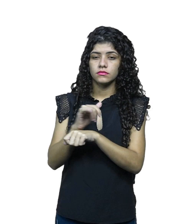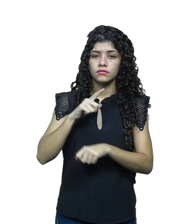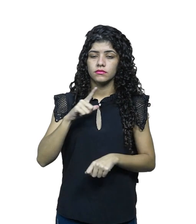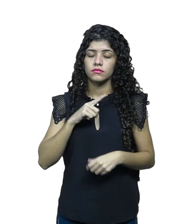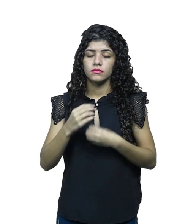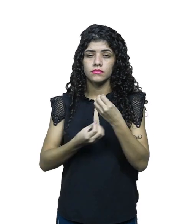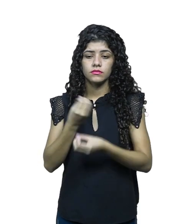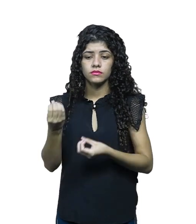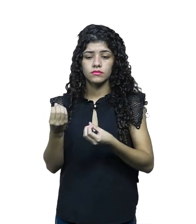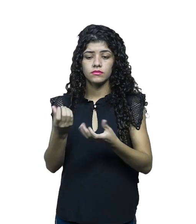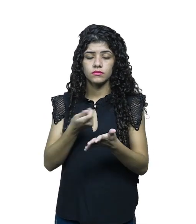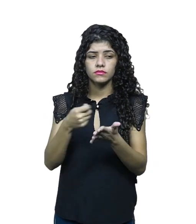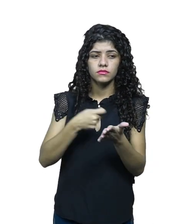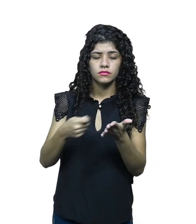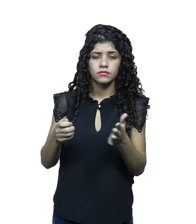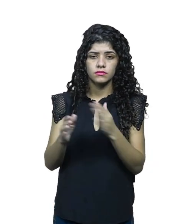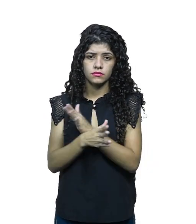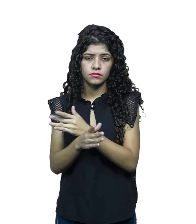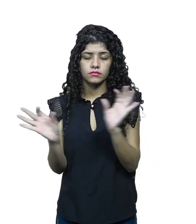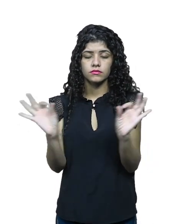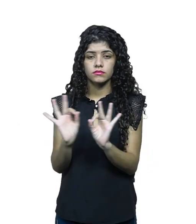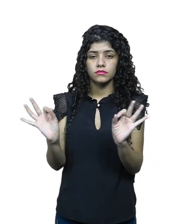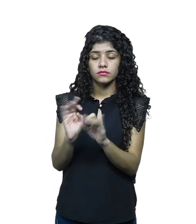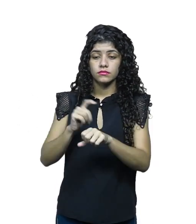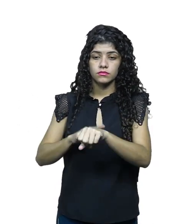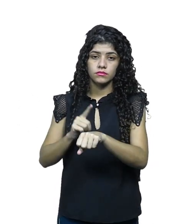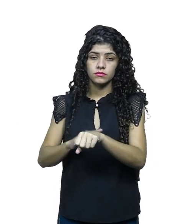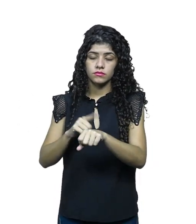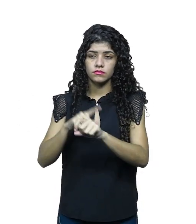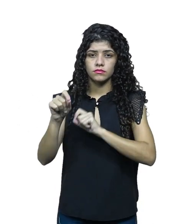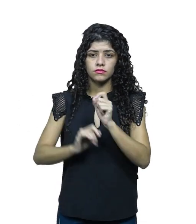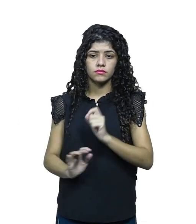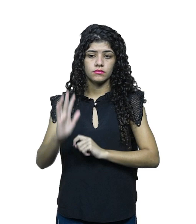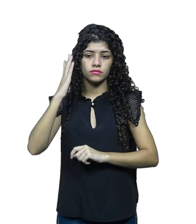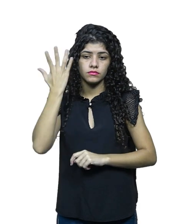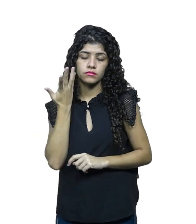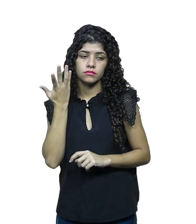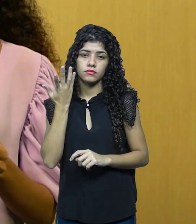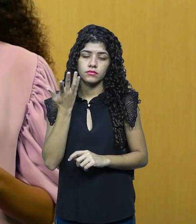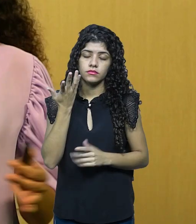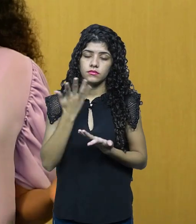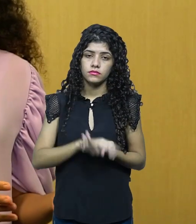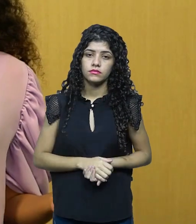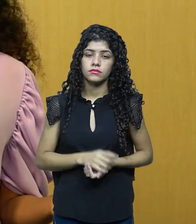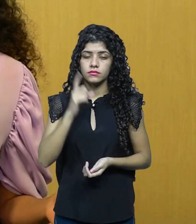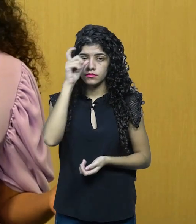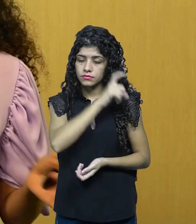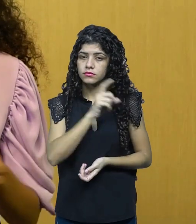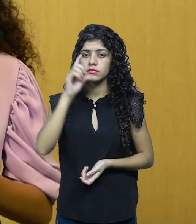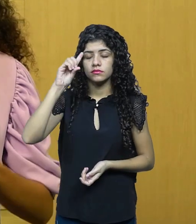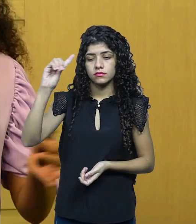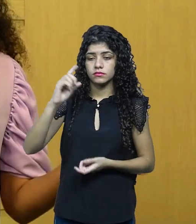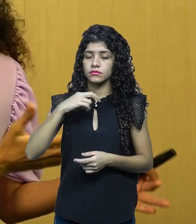você tem que ter critério. De como colocar isso. Por que colocar isso principalmente? Porque são momentos raros do dia,